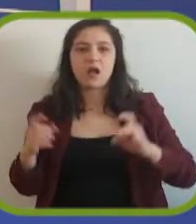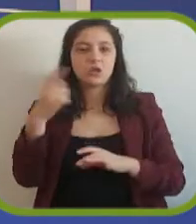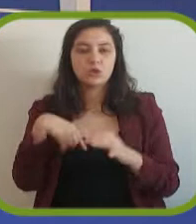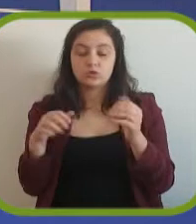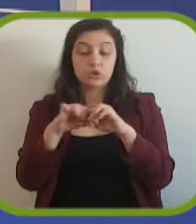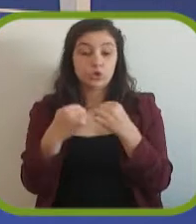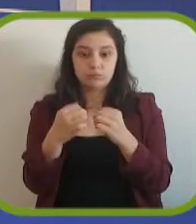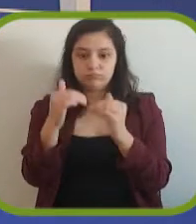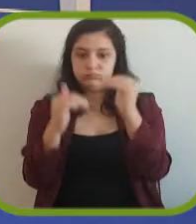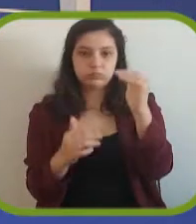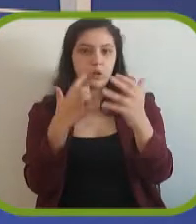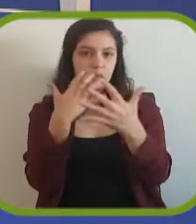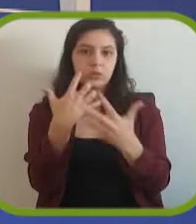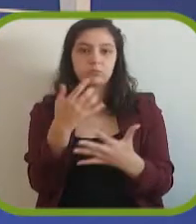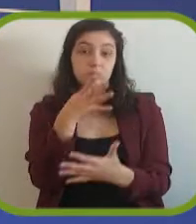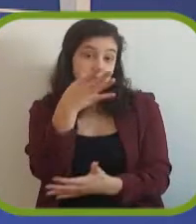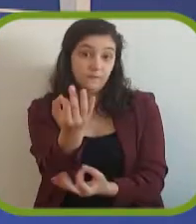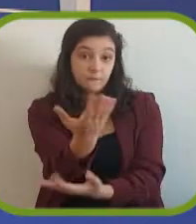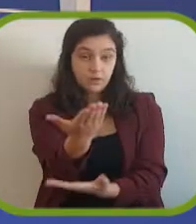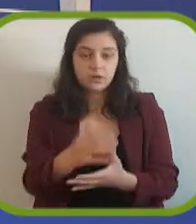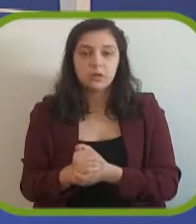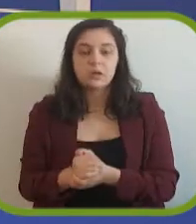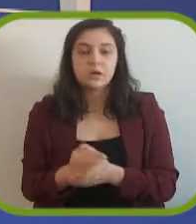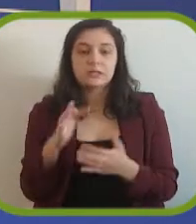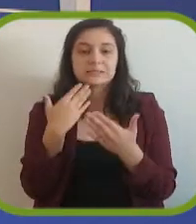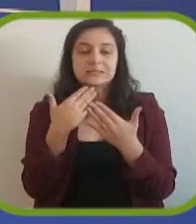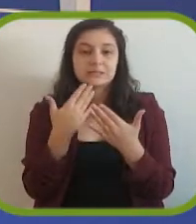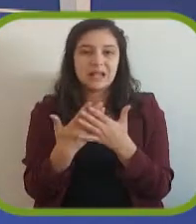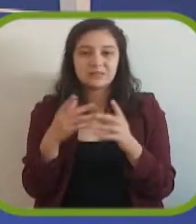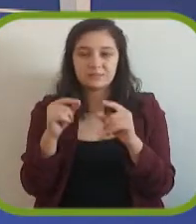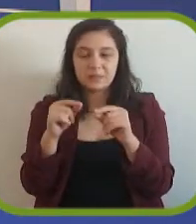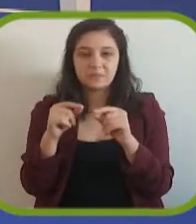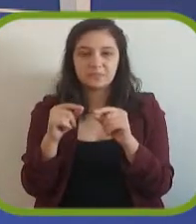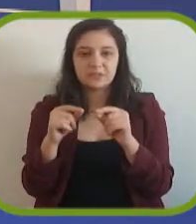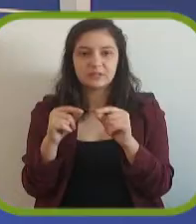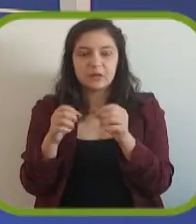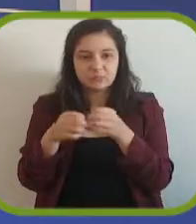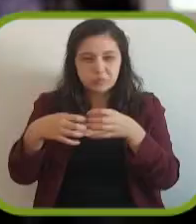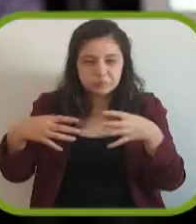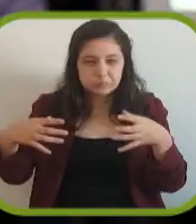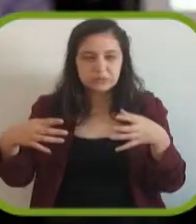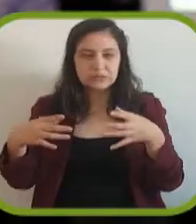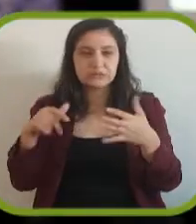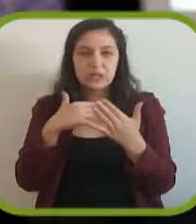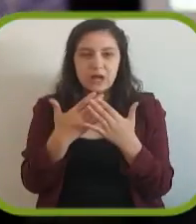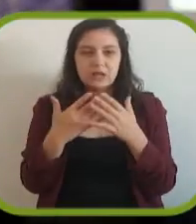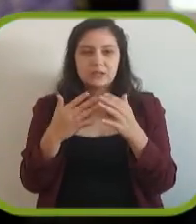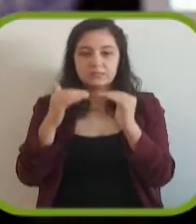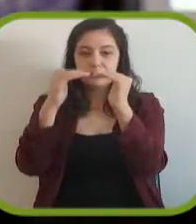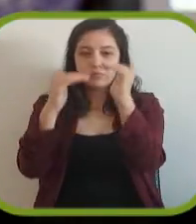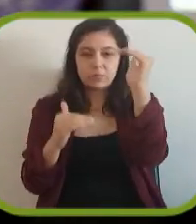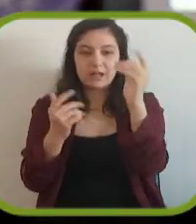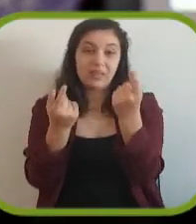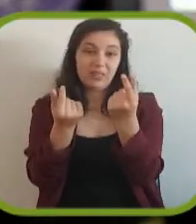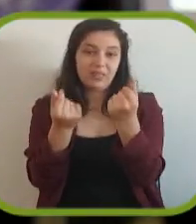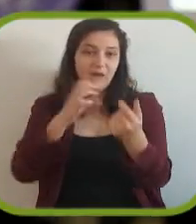temos assimetrias sociais muito fortes, como disse. Continuamos a ser assimetrias territoriais também que se estão a intensificar. Temos níveis de